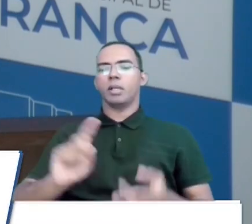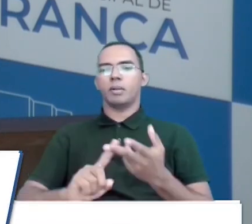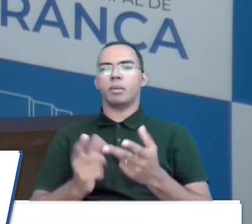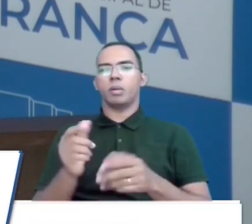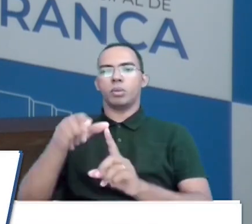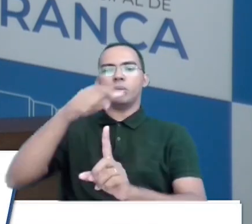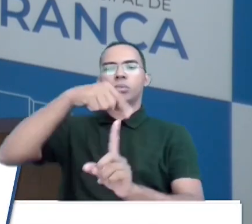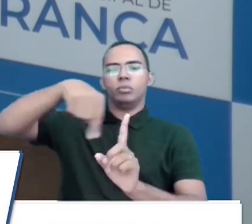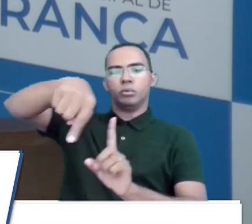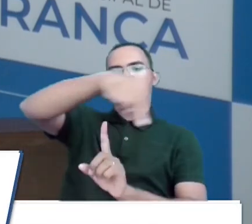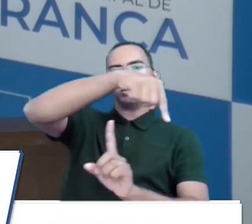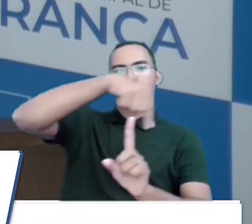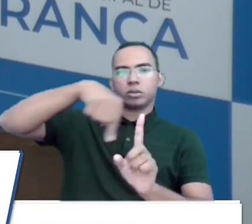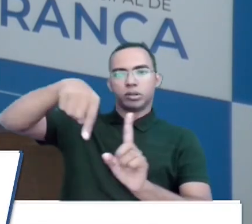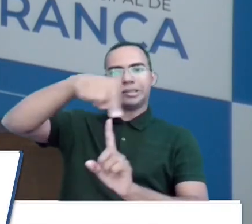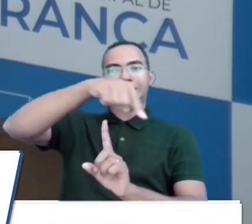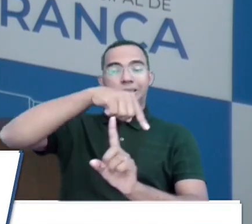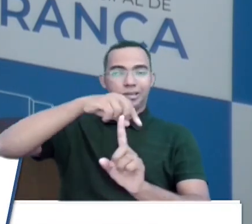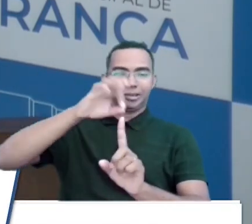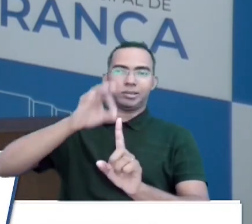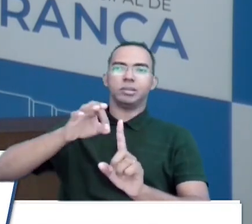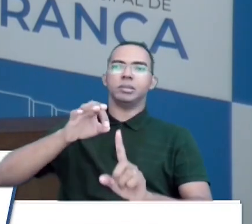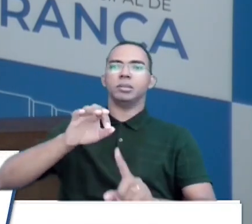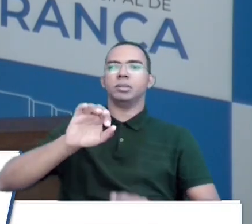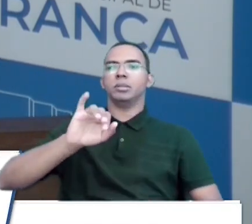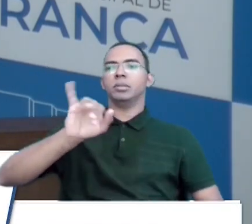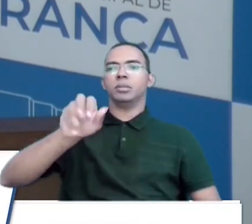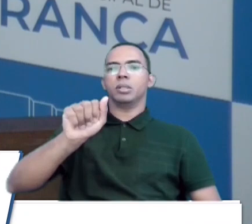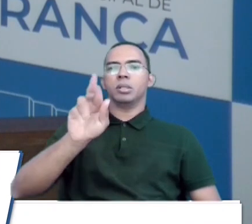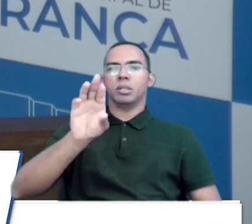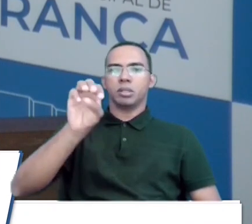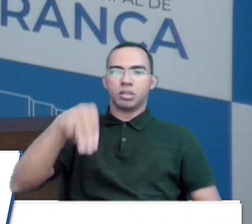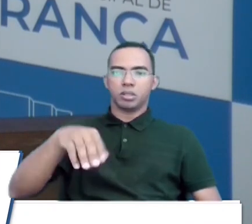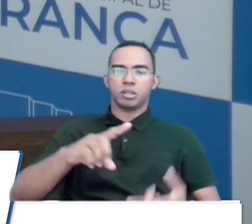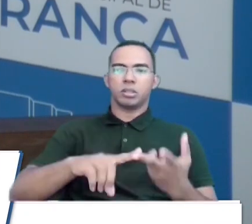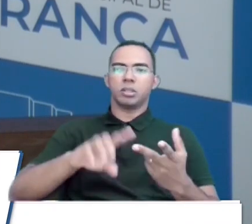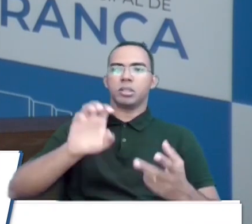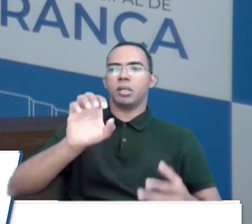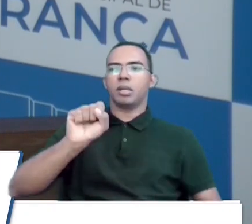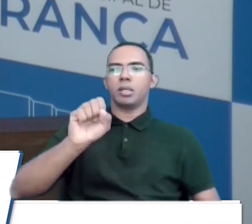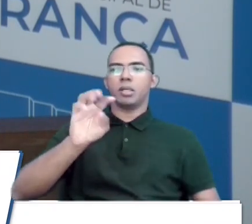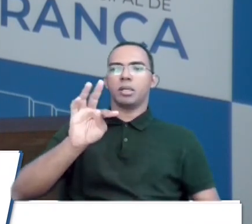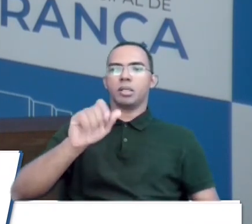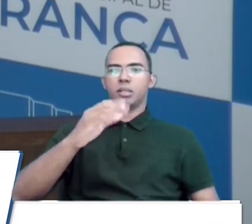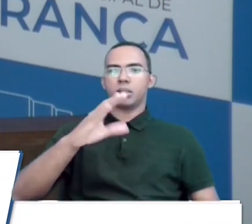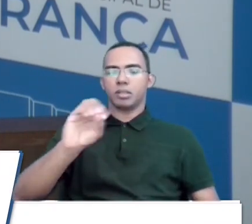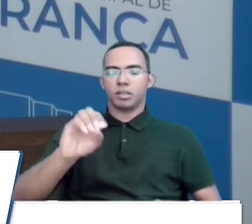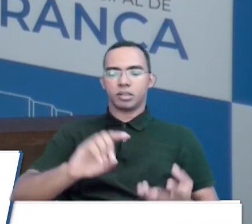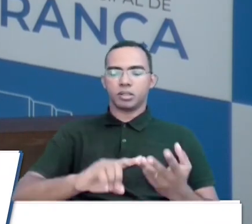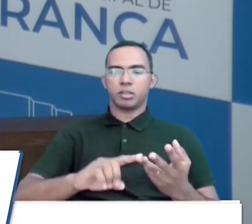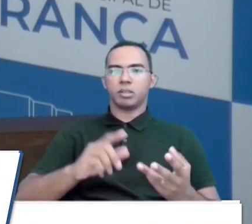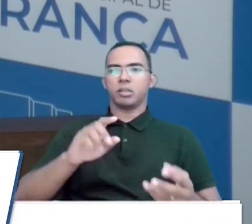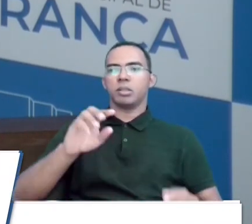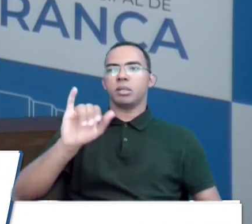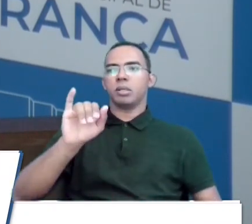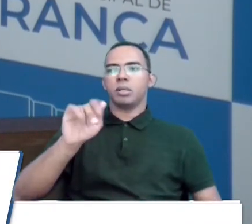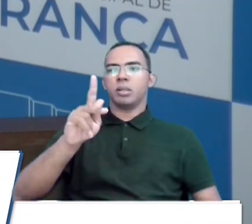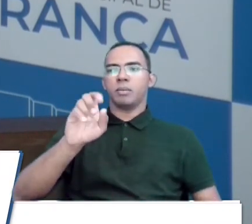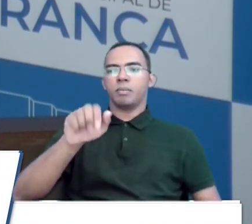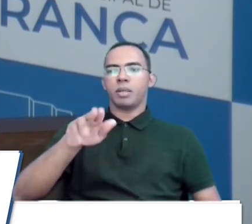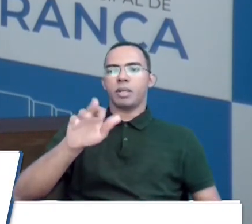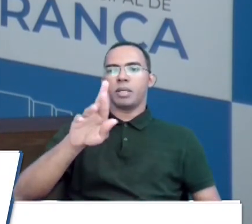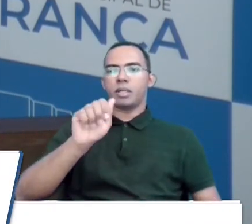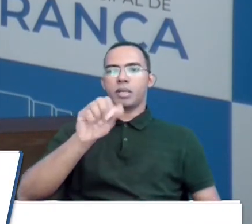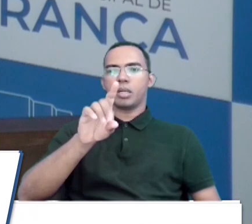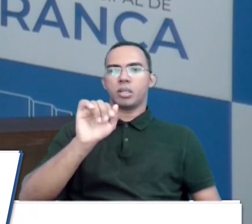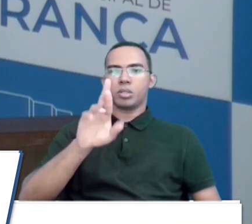né? Jardim Francano, Estação, Vila Nicásio, Imperador, João